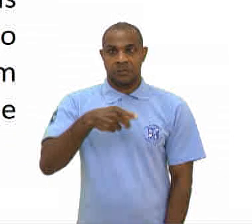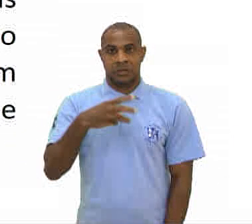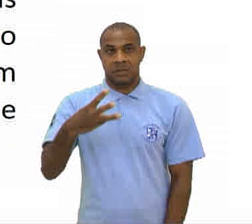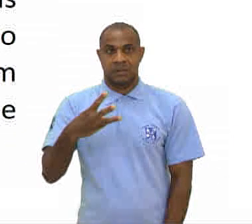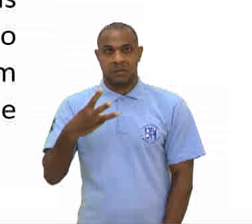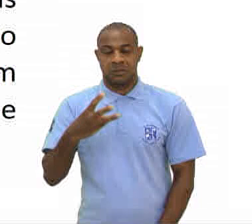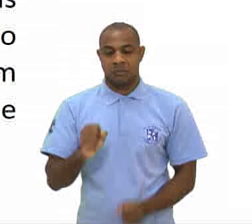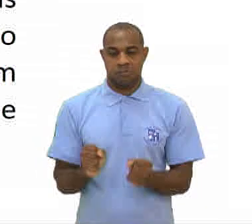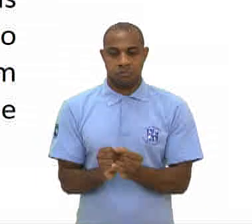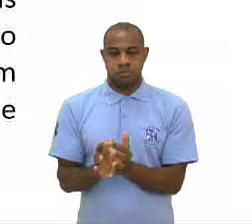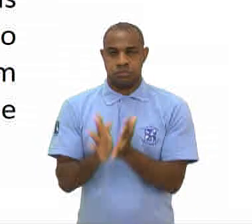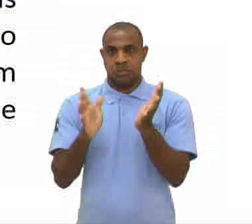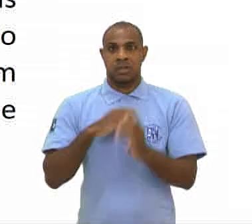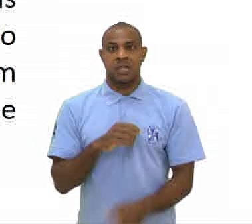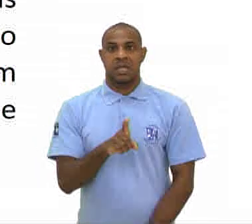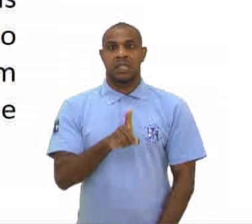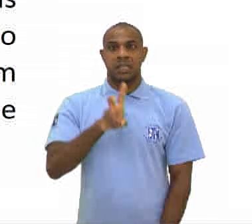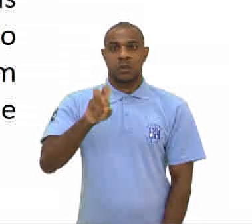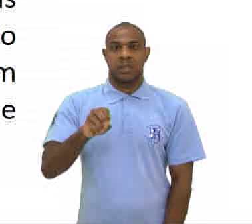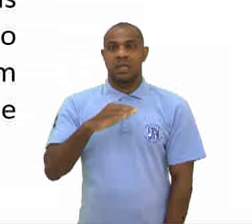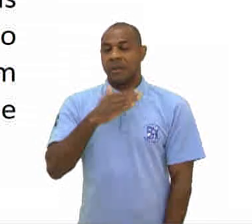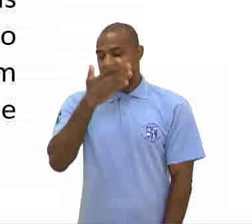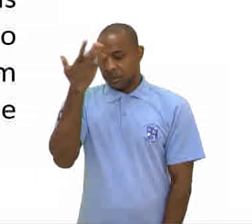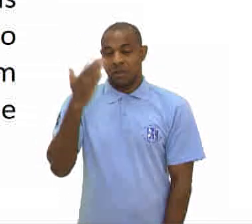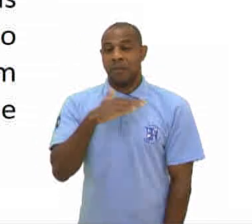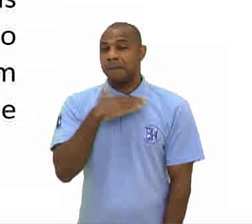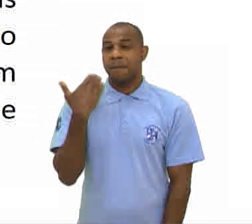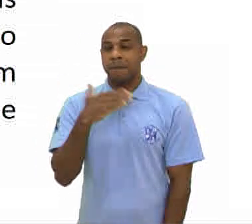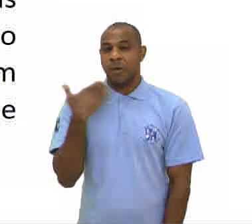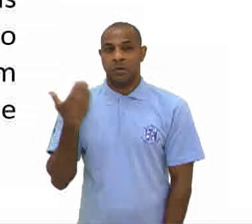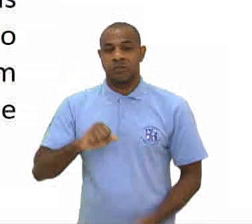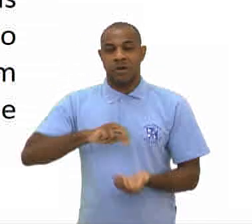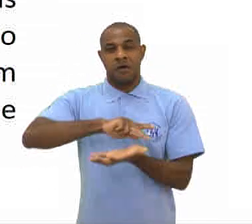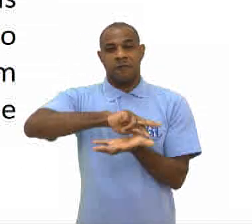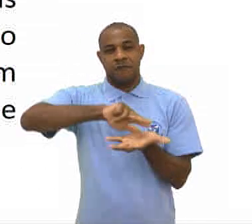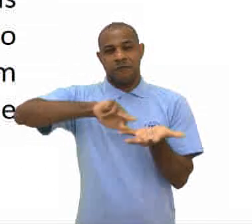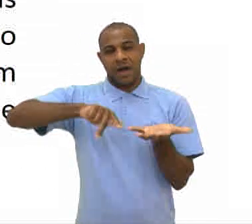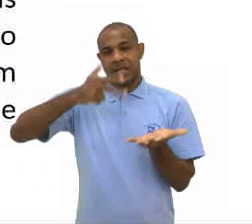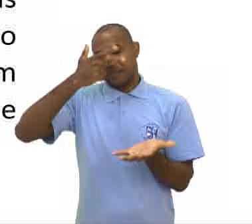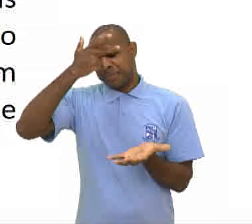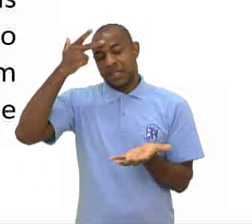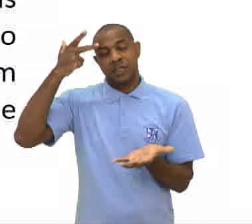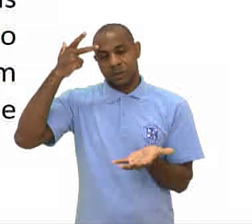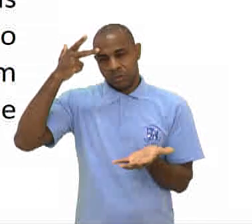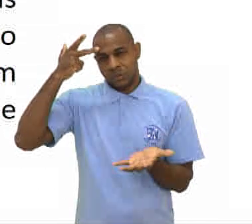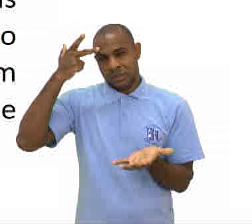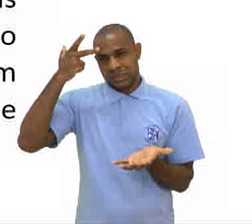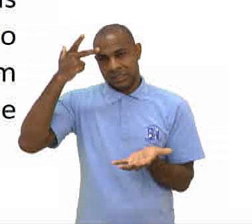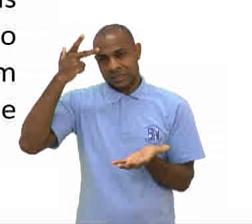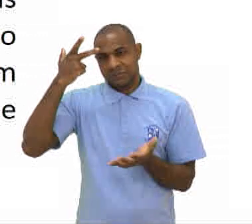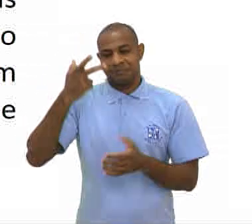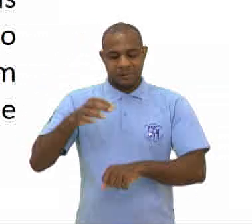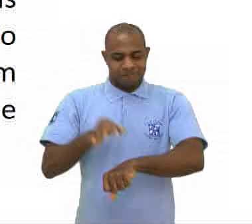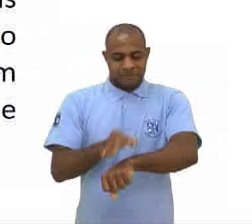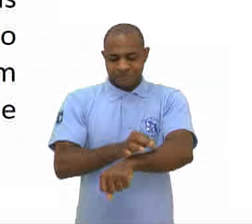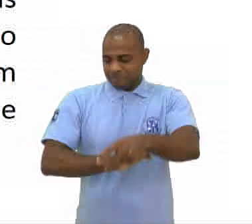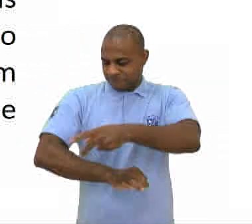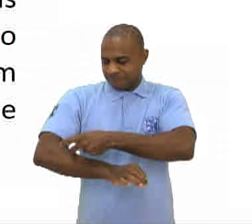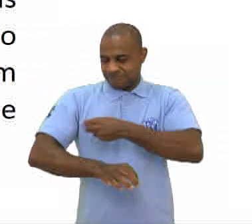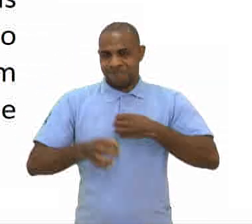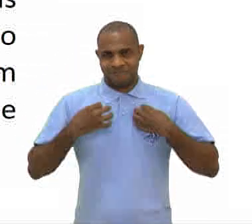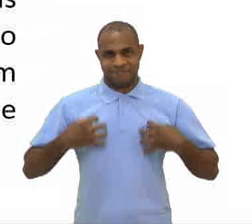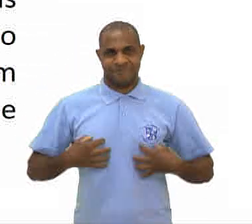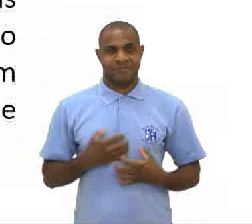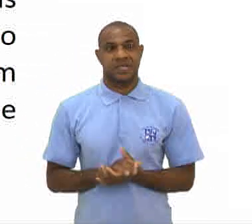mínimo, 150 mortos, 5 mil feridos, 300 mil desabrigados e um prejuízo de 15 bilhões em Beirute, de dólares, né,